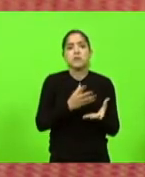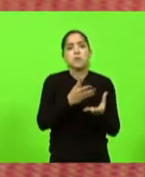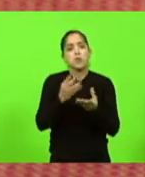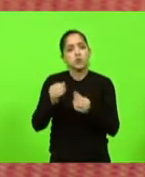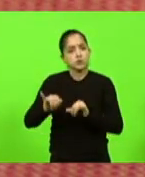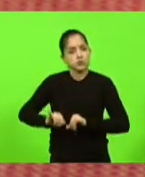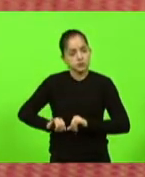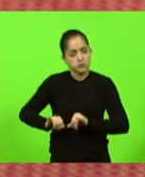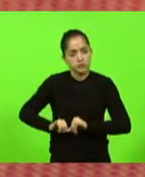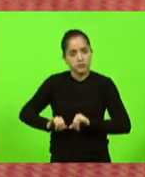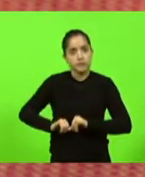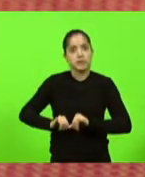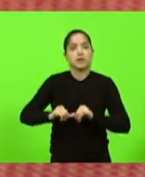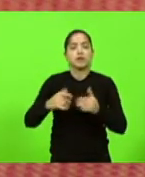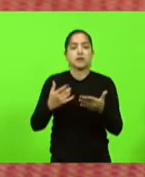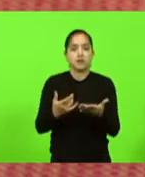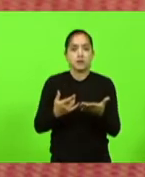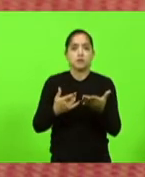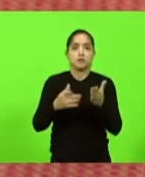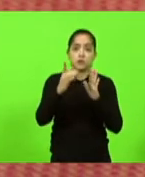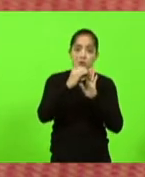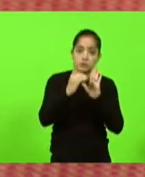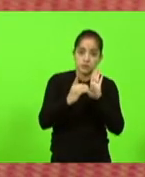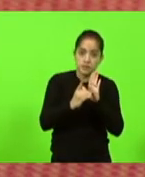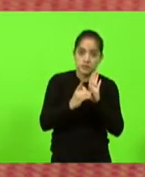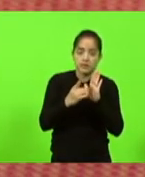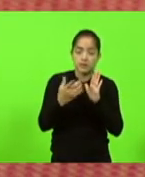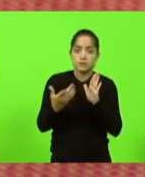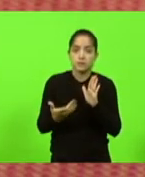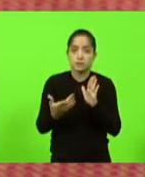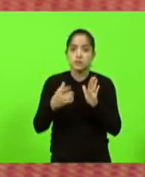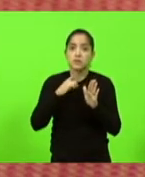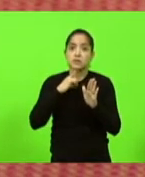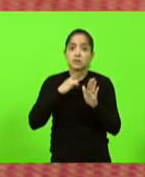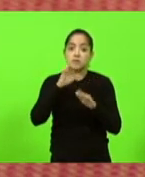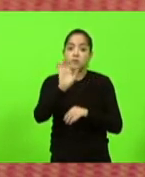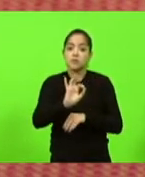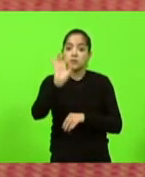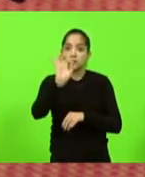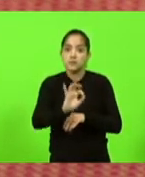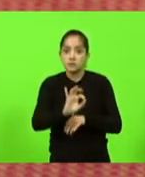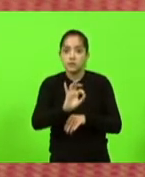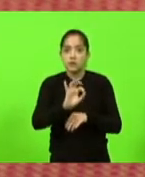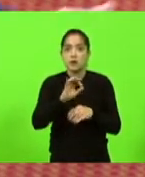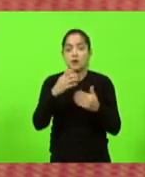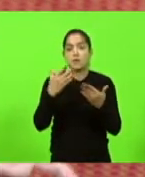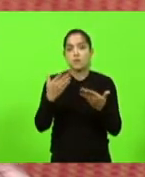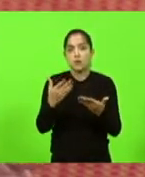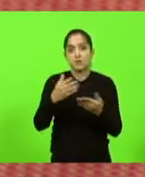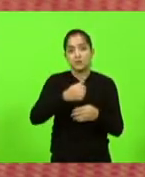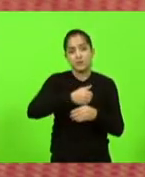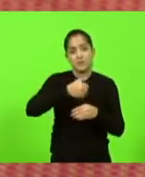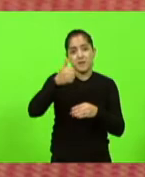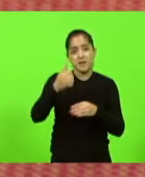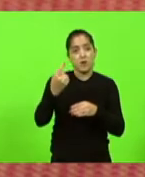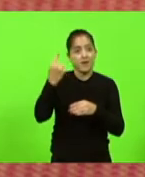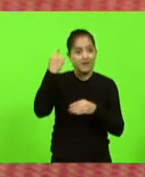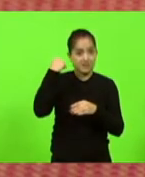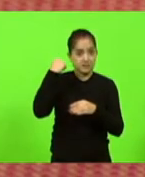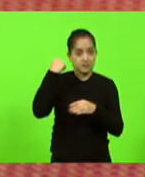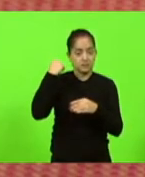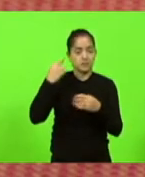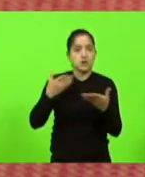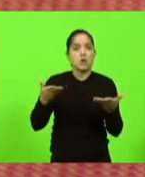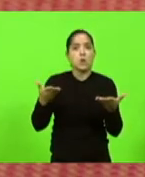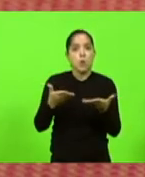causa da pandemia e dos seus decretos do governo. E ainda temos aqui um percentual que, em outras oportunidades, foi melhor do que essa, onde hoje